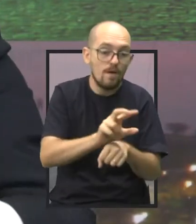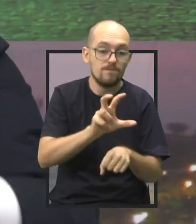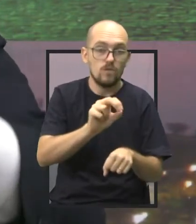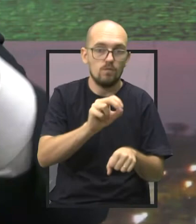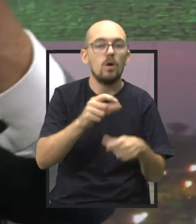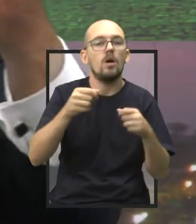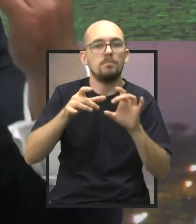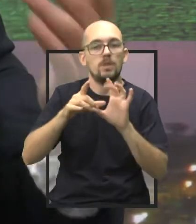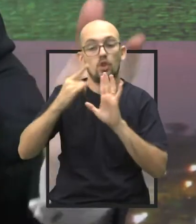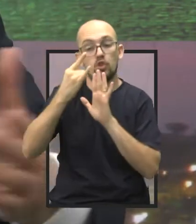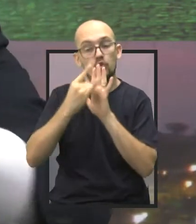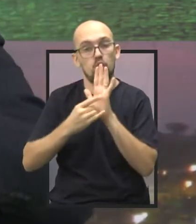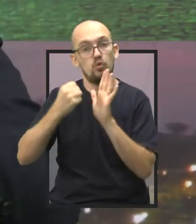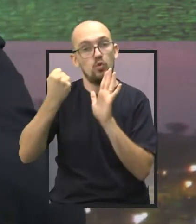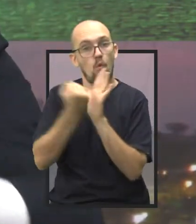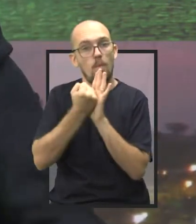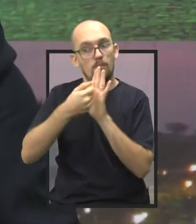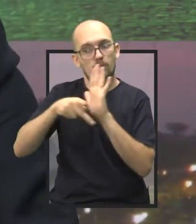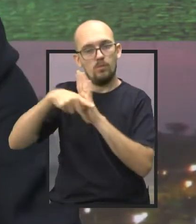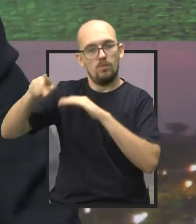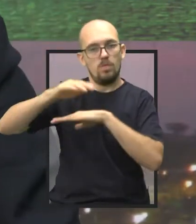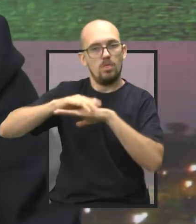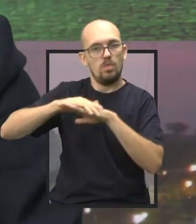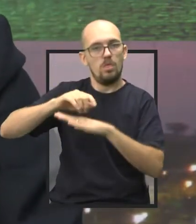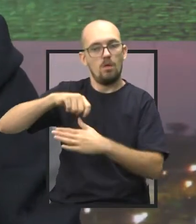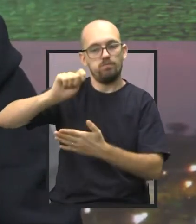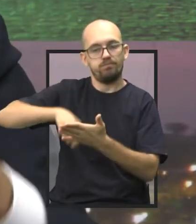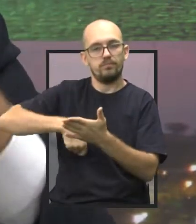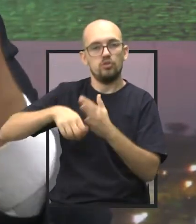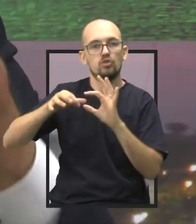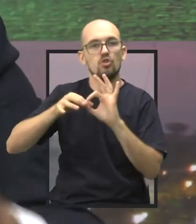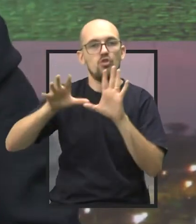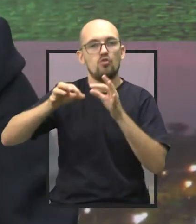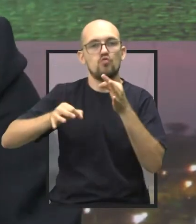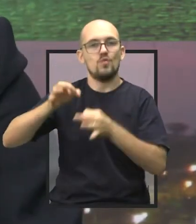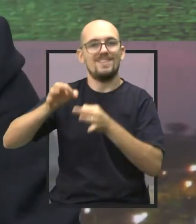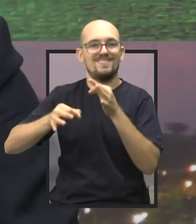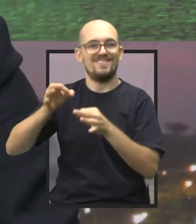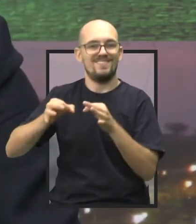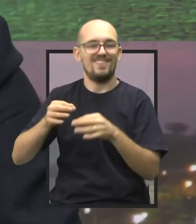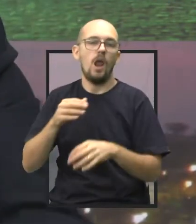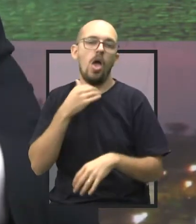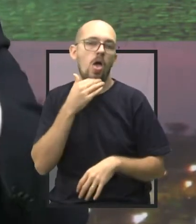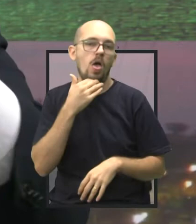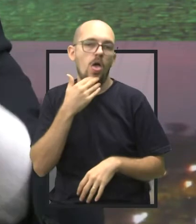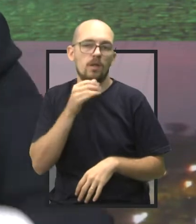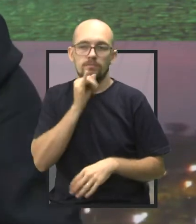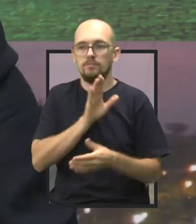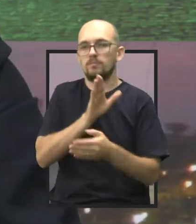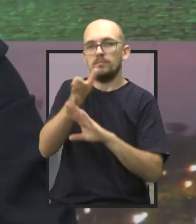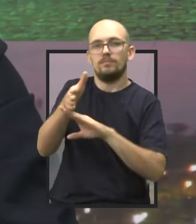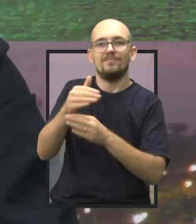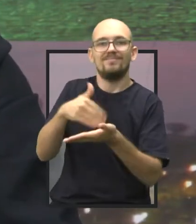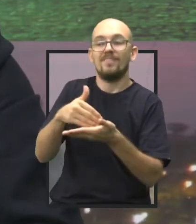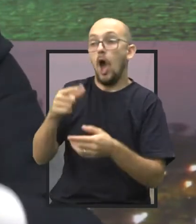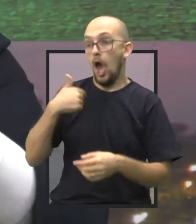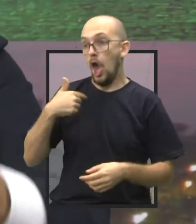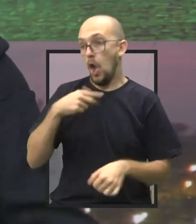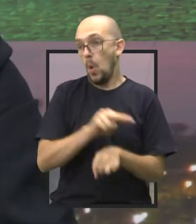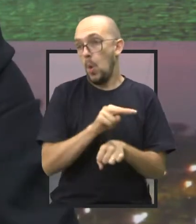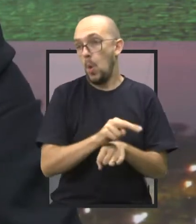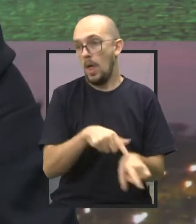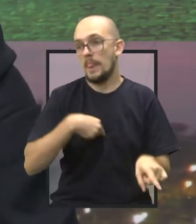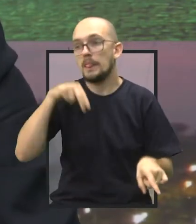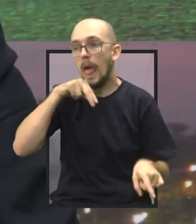autorização do juiz, a guarda, tudo certinho, né? Não basta chegar na secretaria e falar, eu detenho a guarda. Então, ele tem que